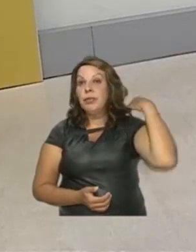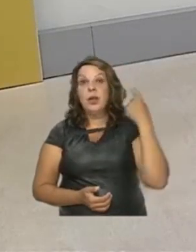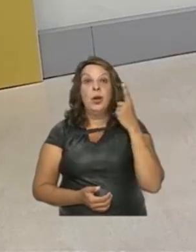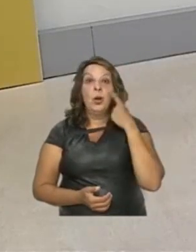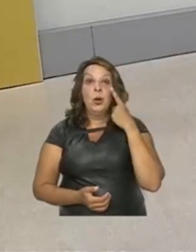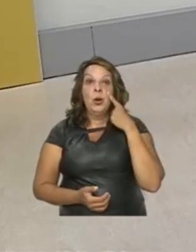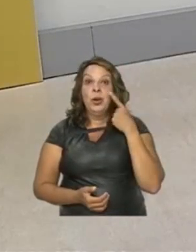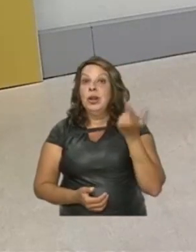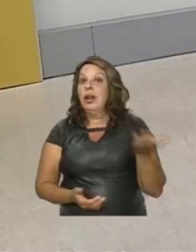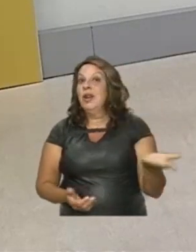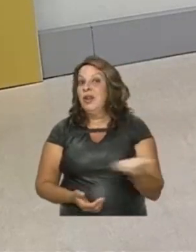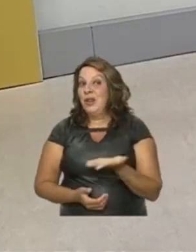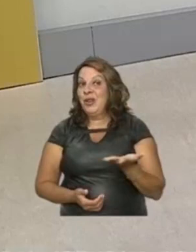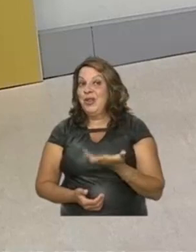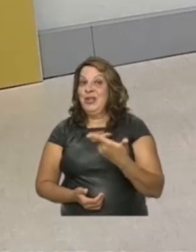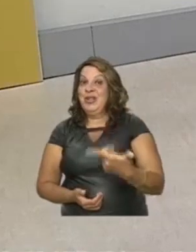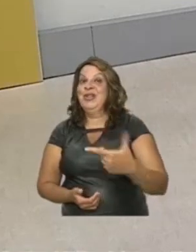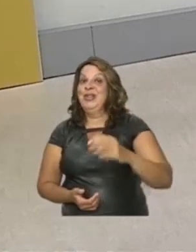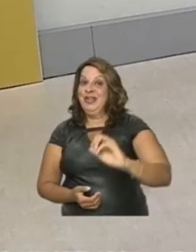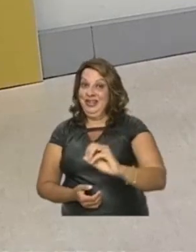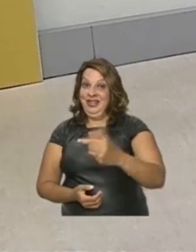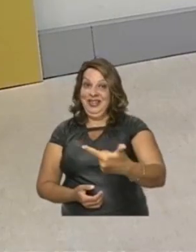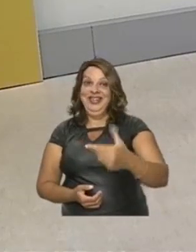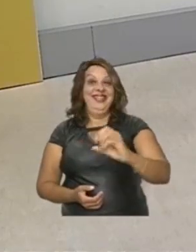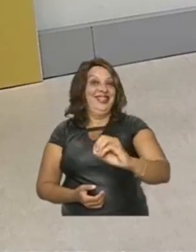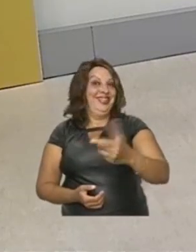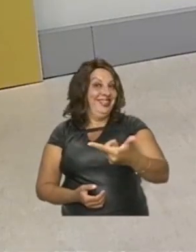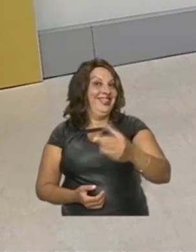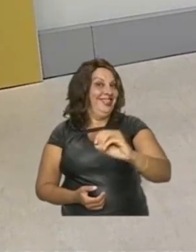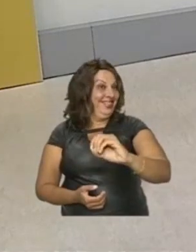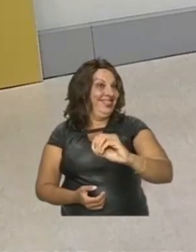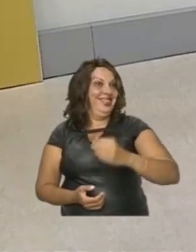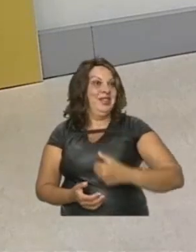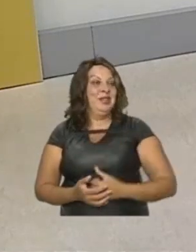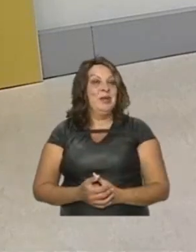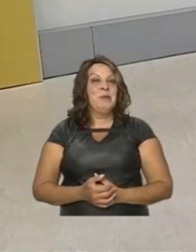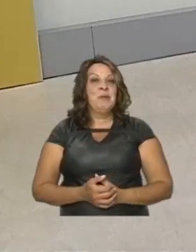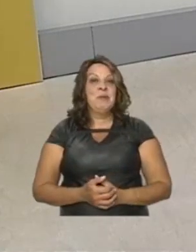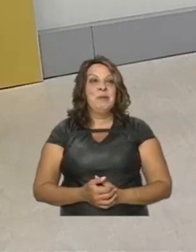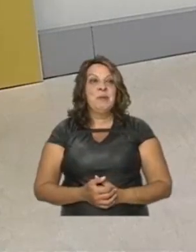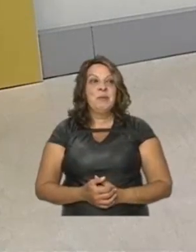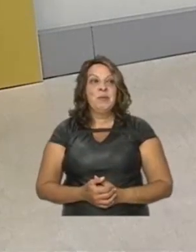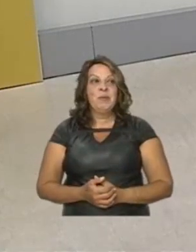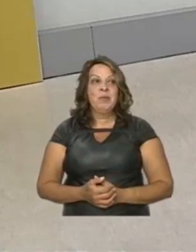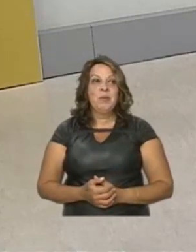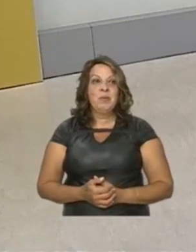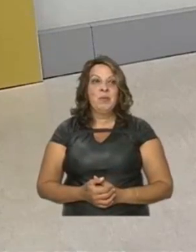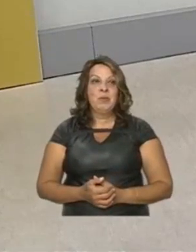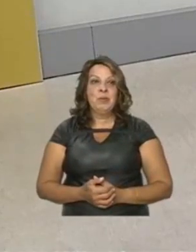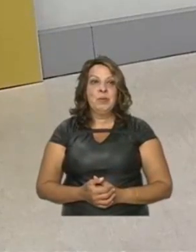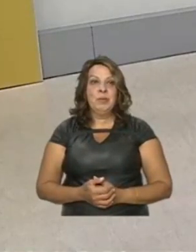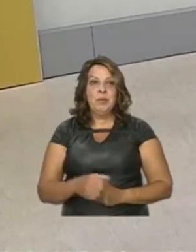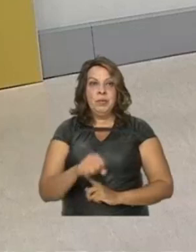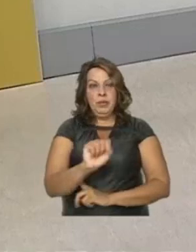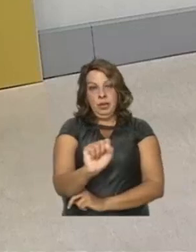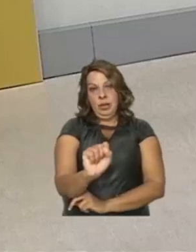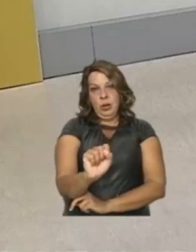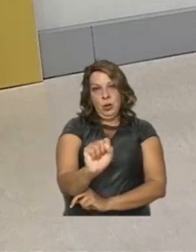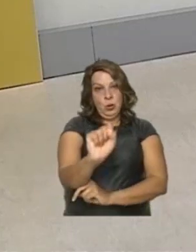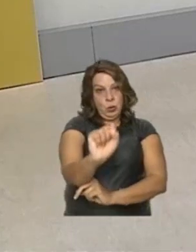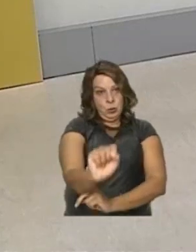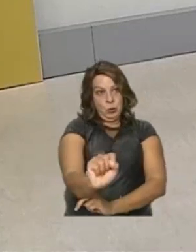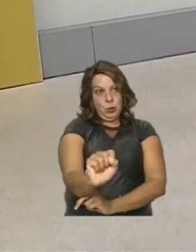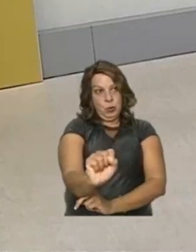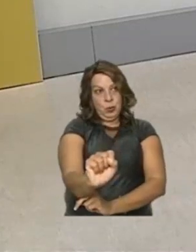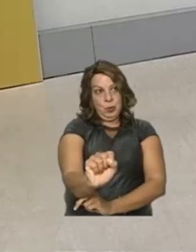Olha o número 20, número 20, número 20. Número 8 também,